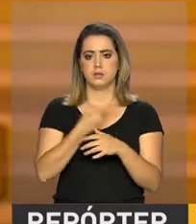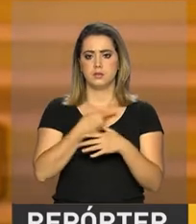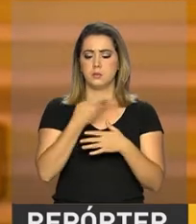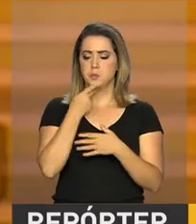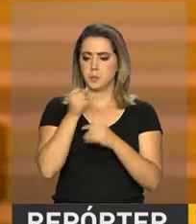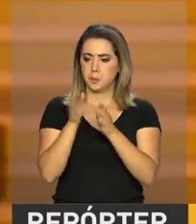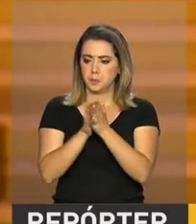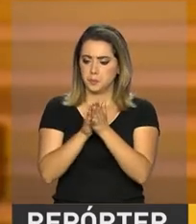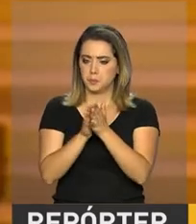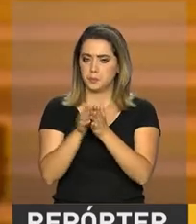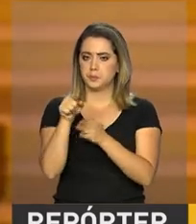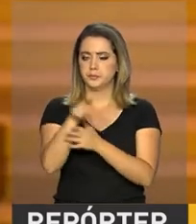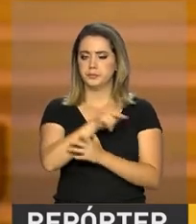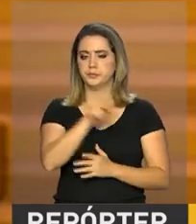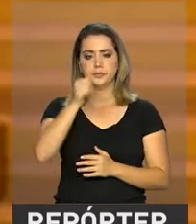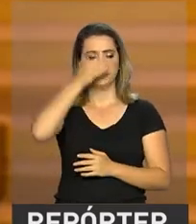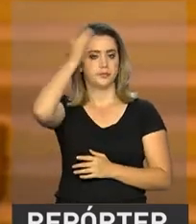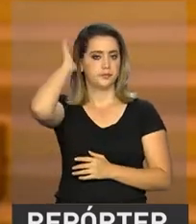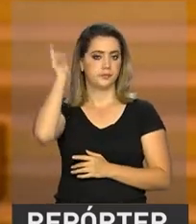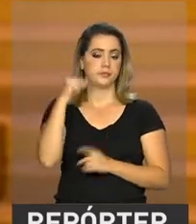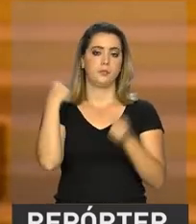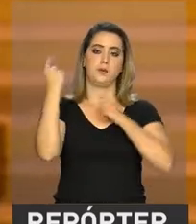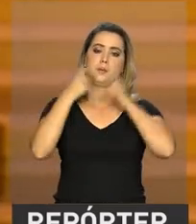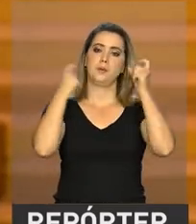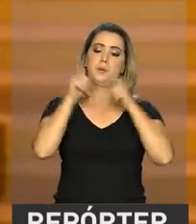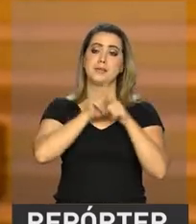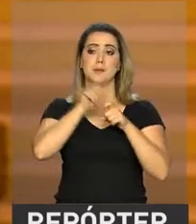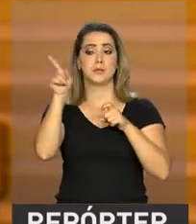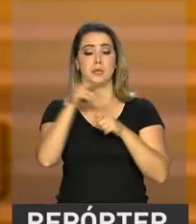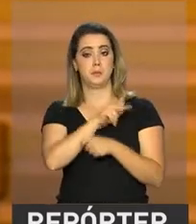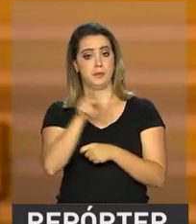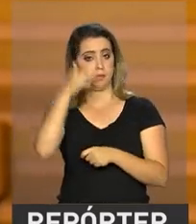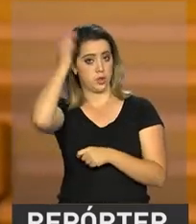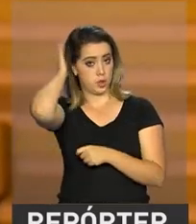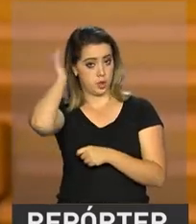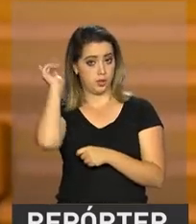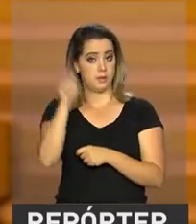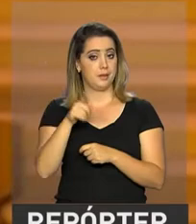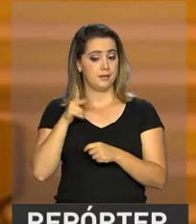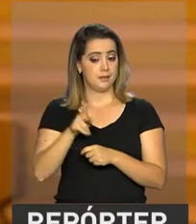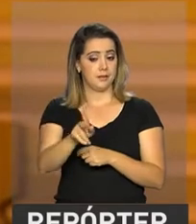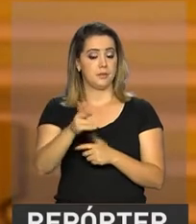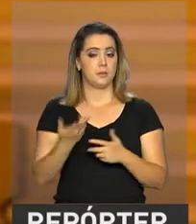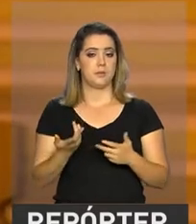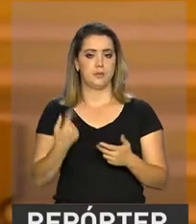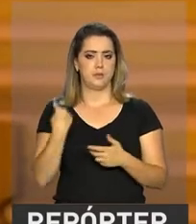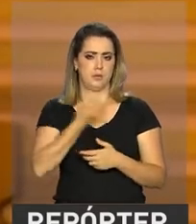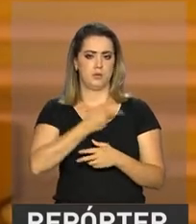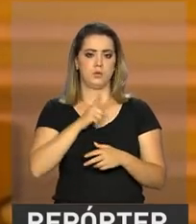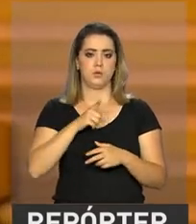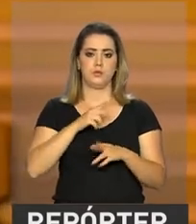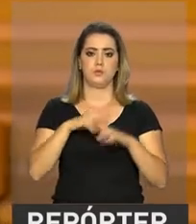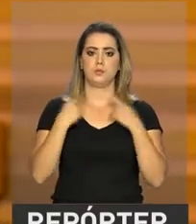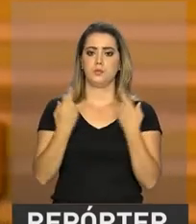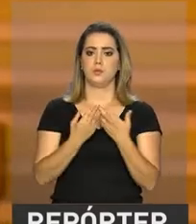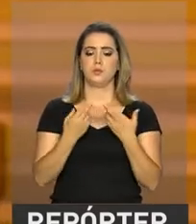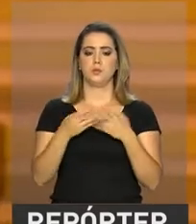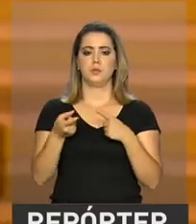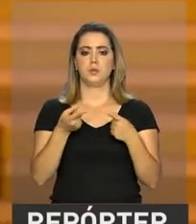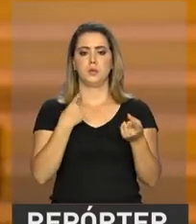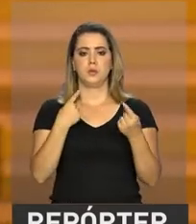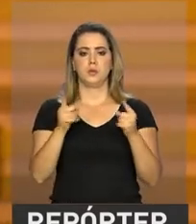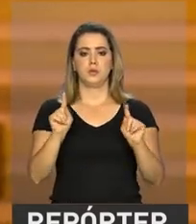elogios ao presidente Michel Temer, que a preocupação dele tem sido permanente. Na última reunião que nós tivemos, aquela reunião que foi muito